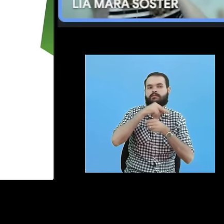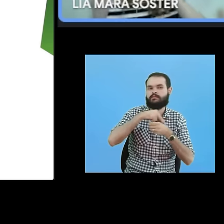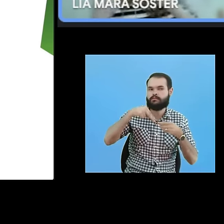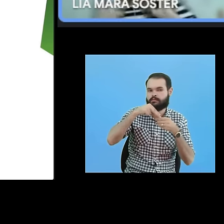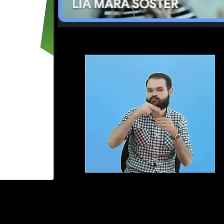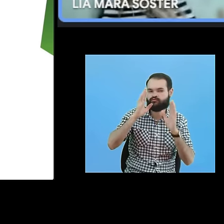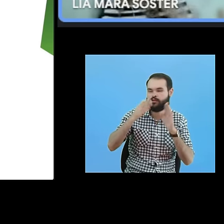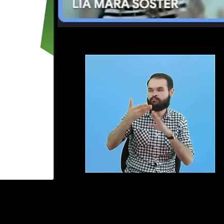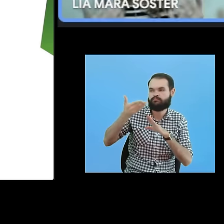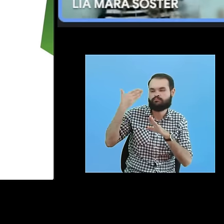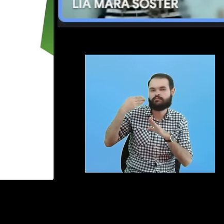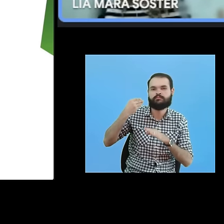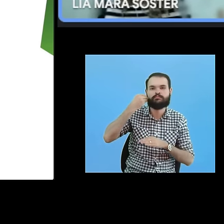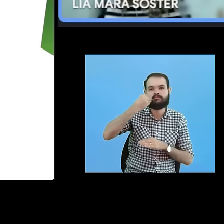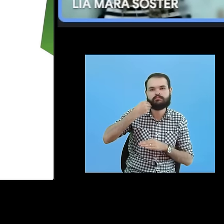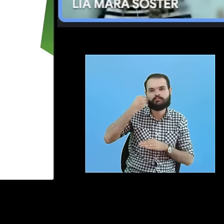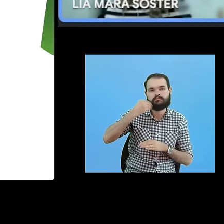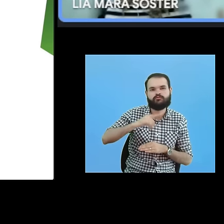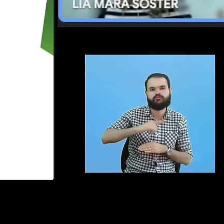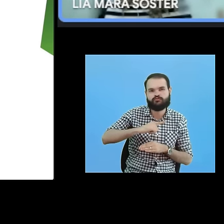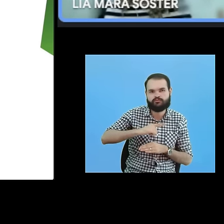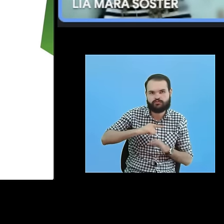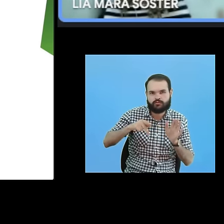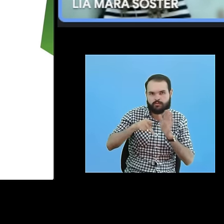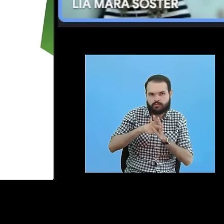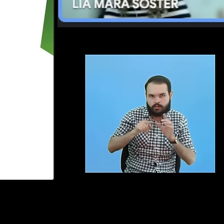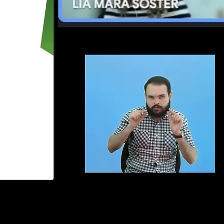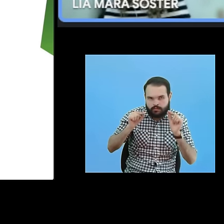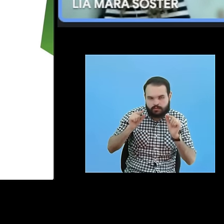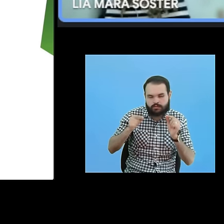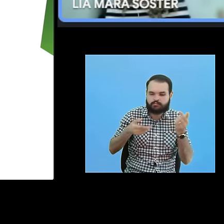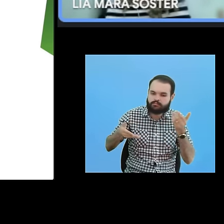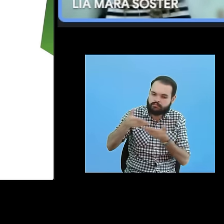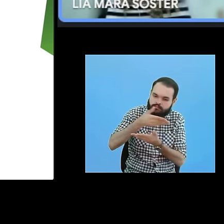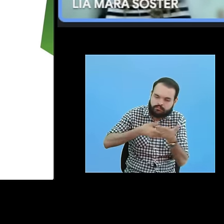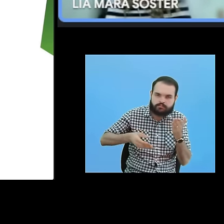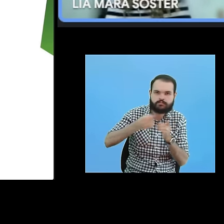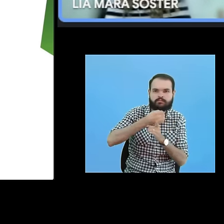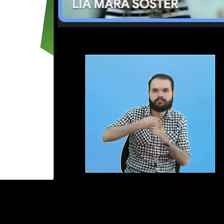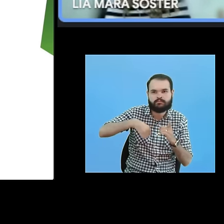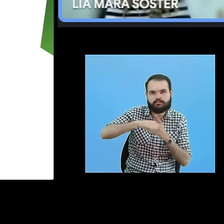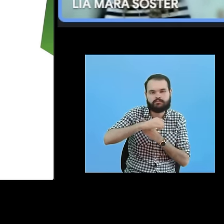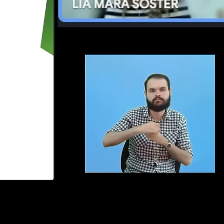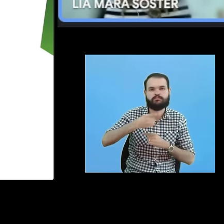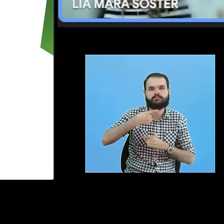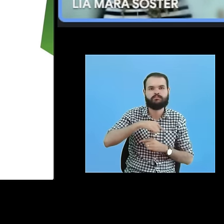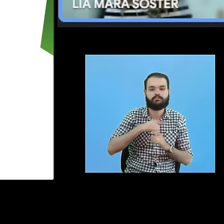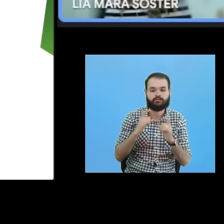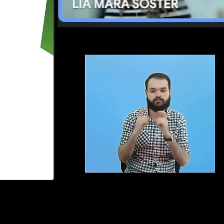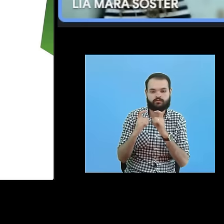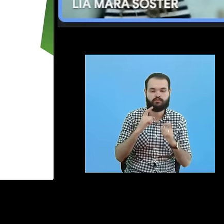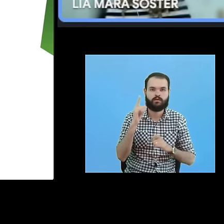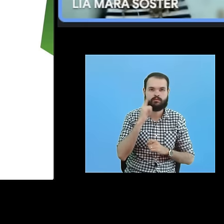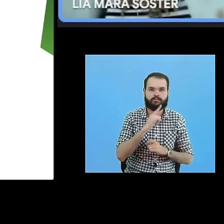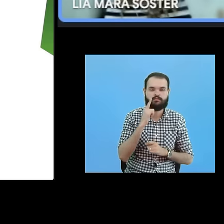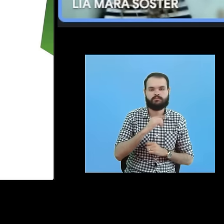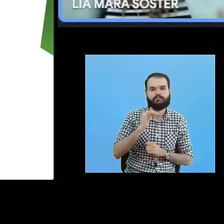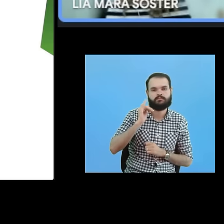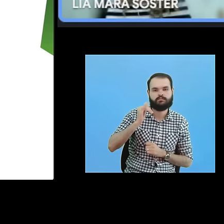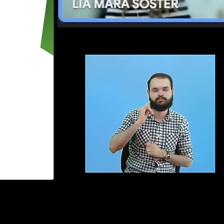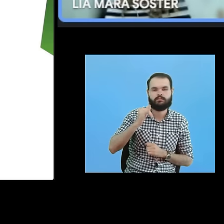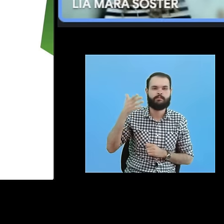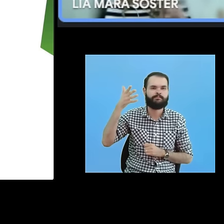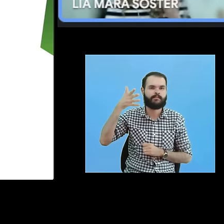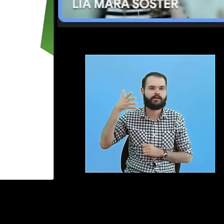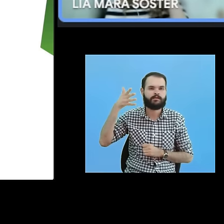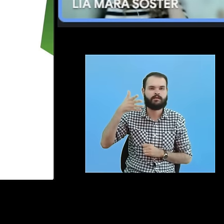encontros, formas de sociabilidade, de socialização, que nós nos reunia, né, para falas,